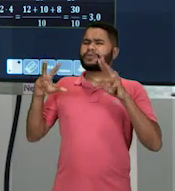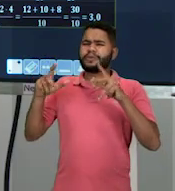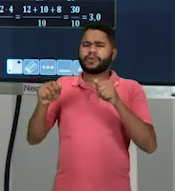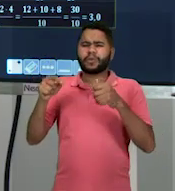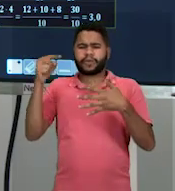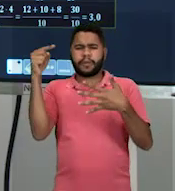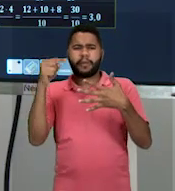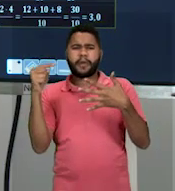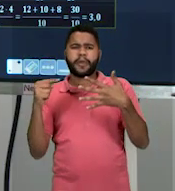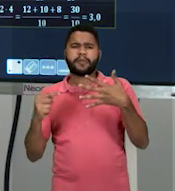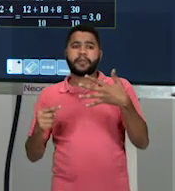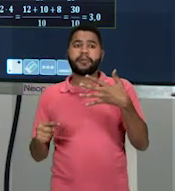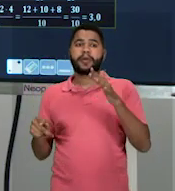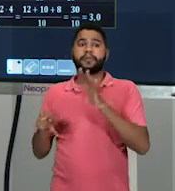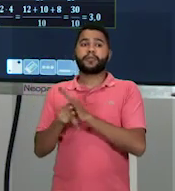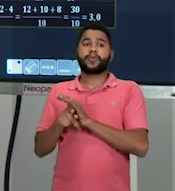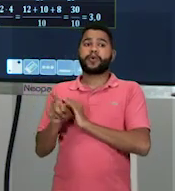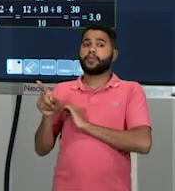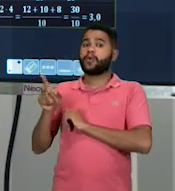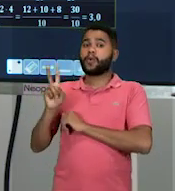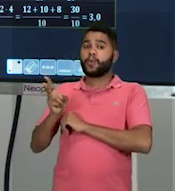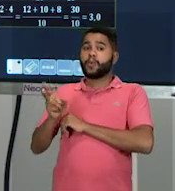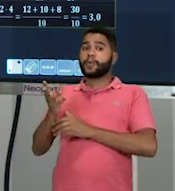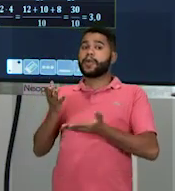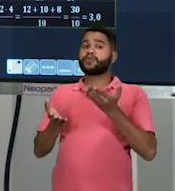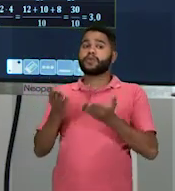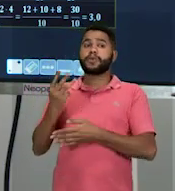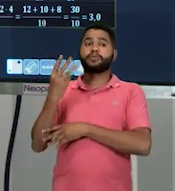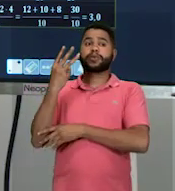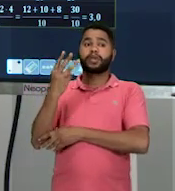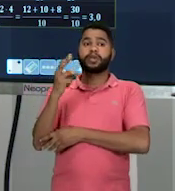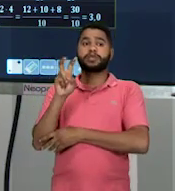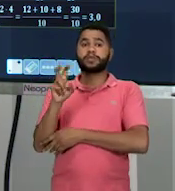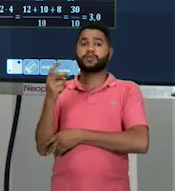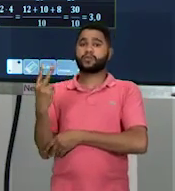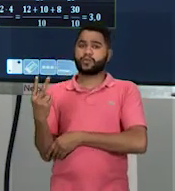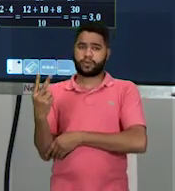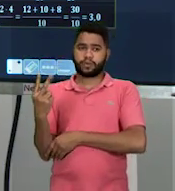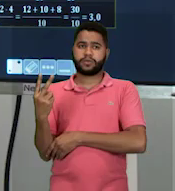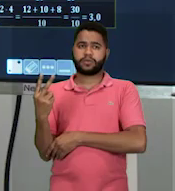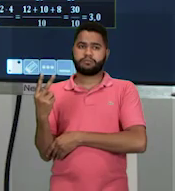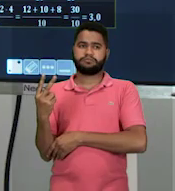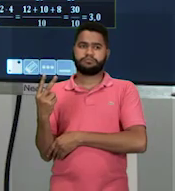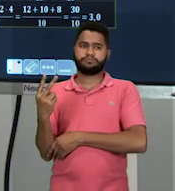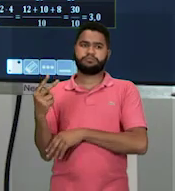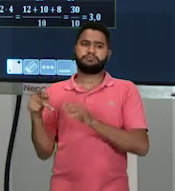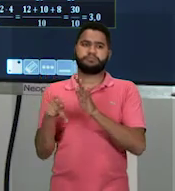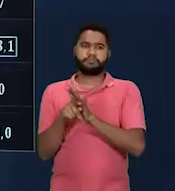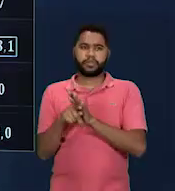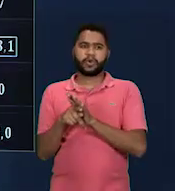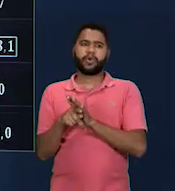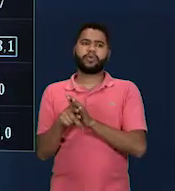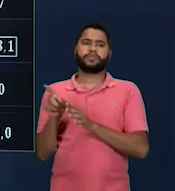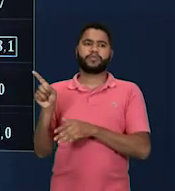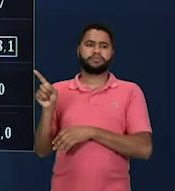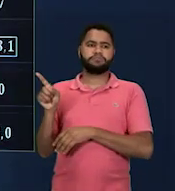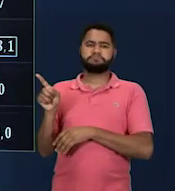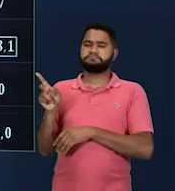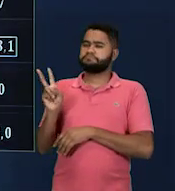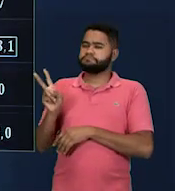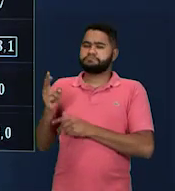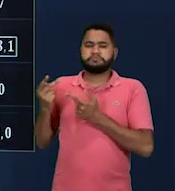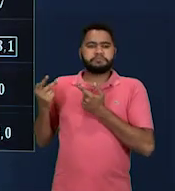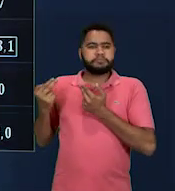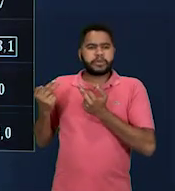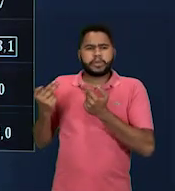né, das agências, os pesos são os mesmos. 3, 5 e 2 para os quesitos lá, né, de clareza, de cortesia no atendimento,